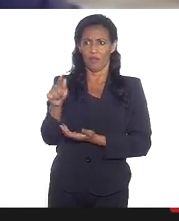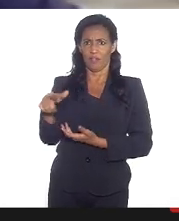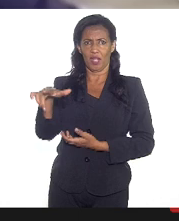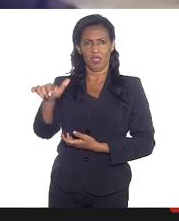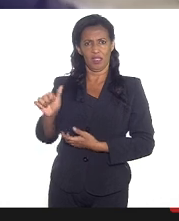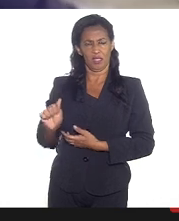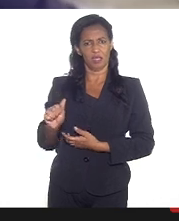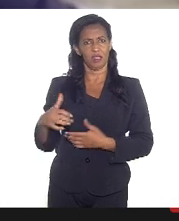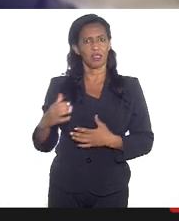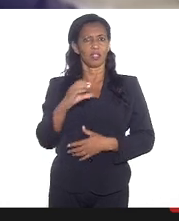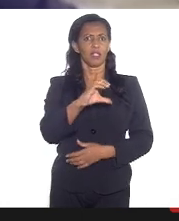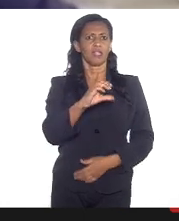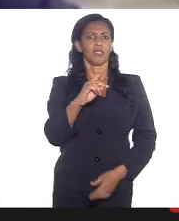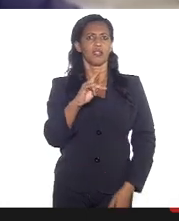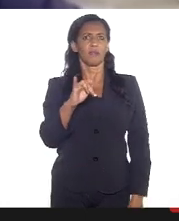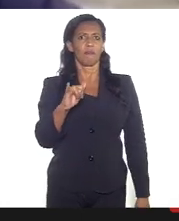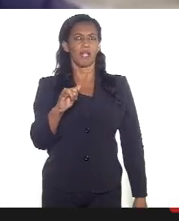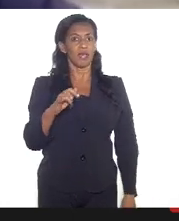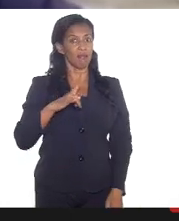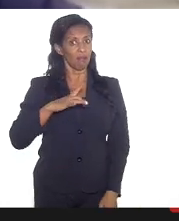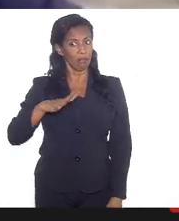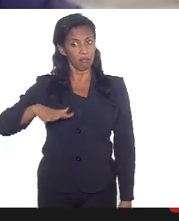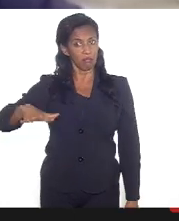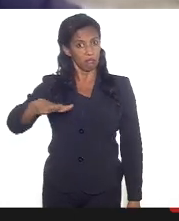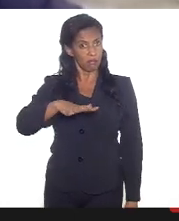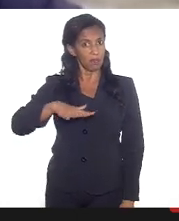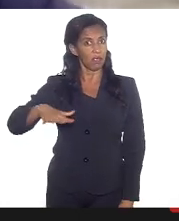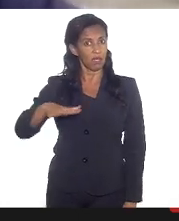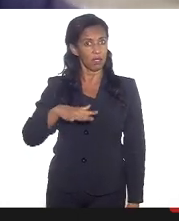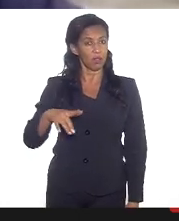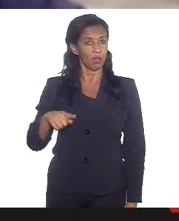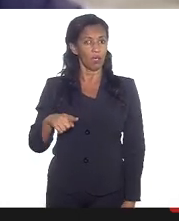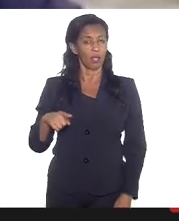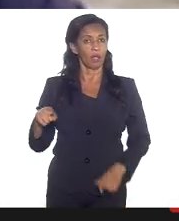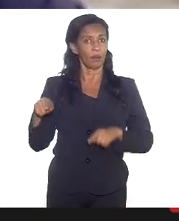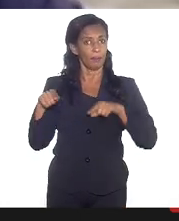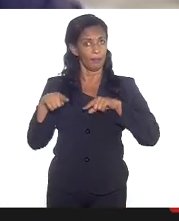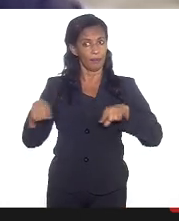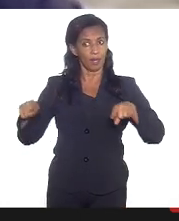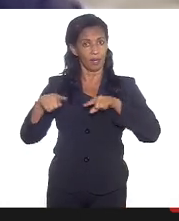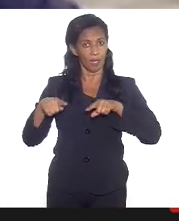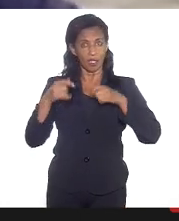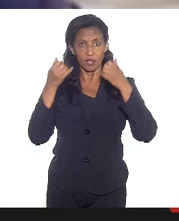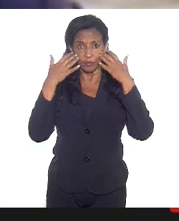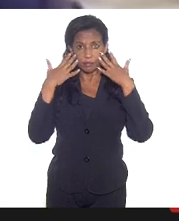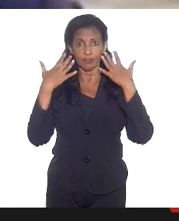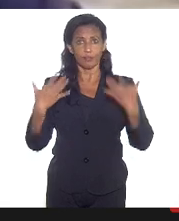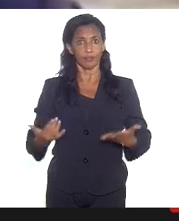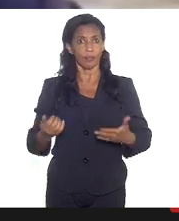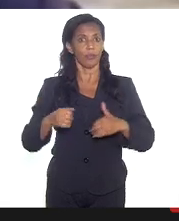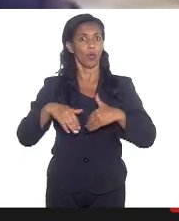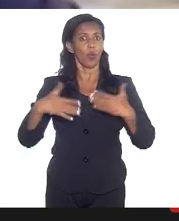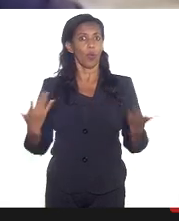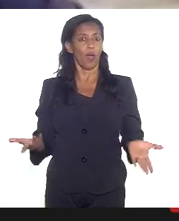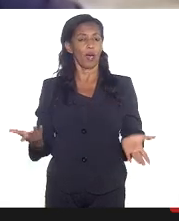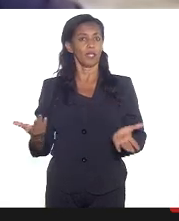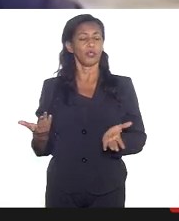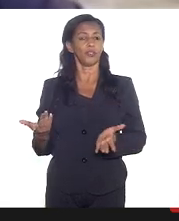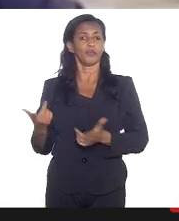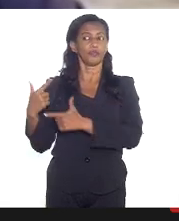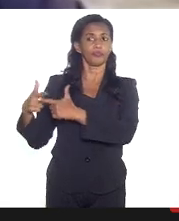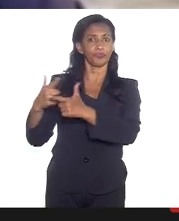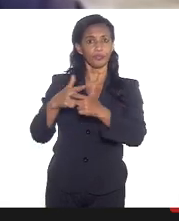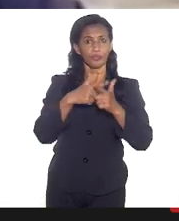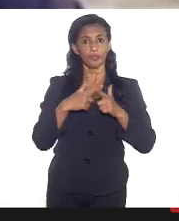que essa CPI está sendo um território possível para eles explanarem quais são as deficiências e o